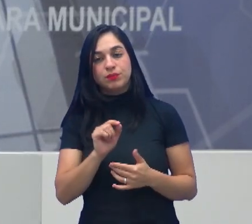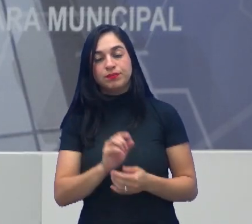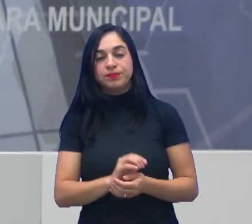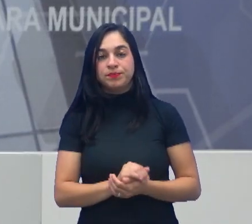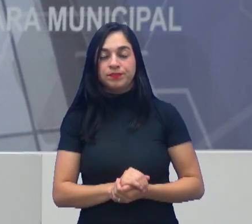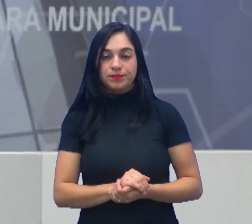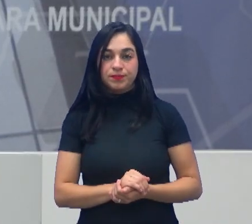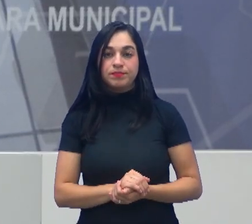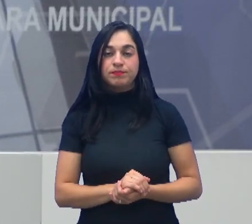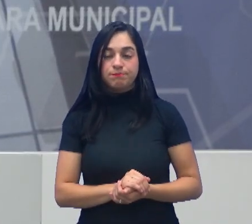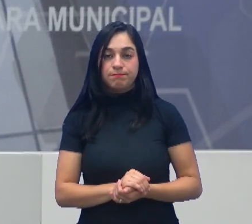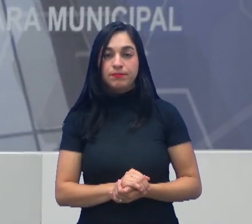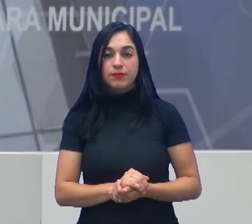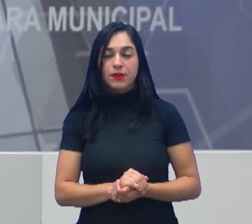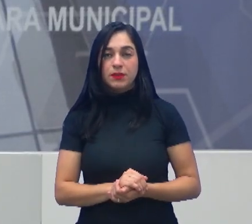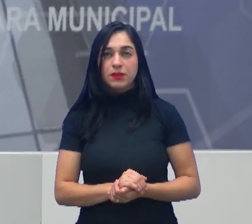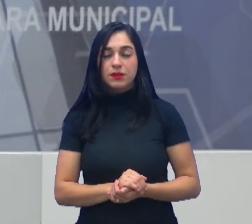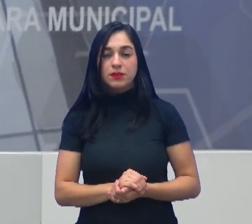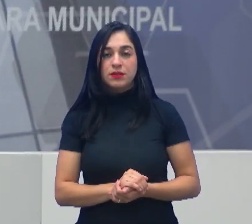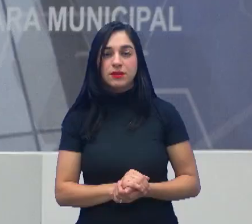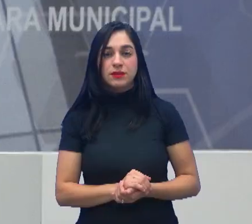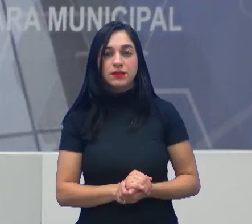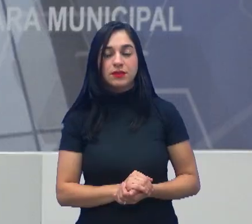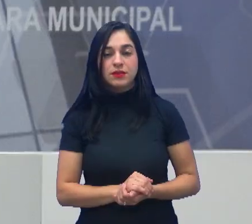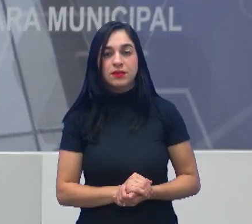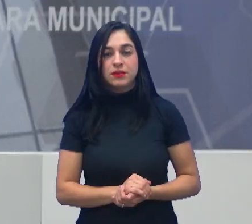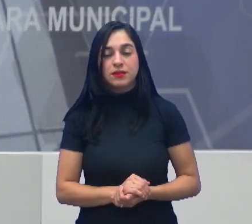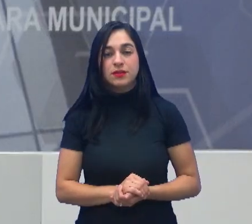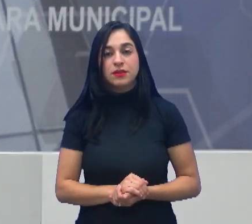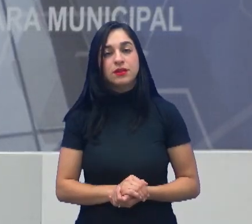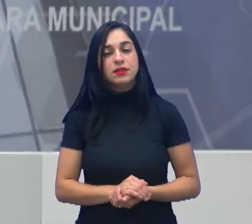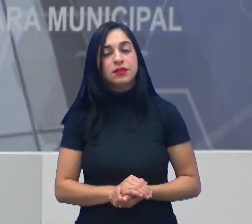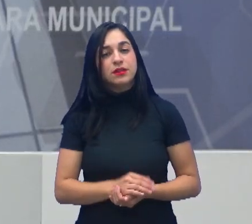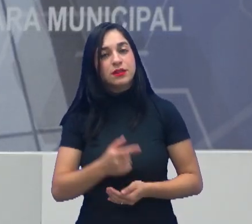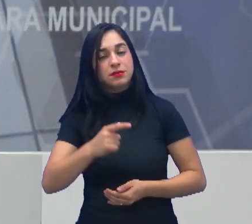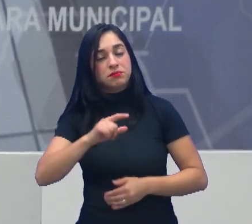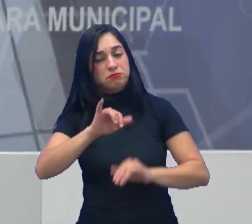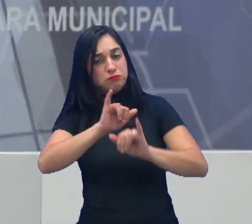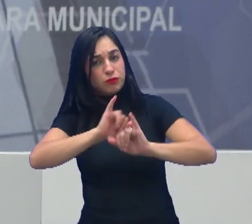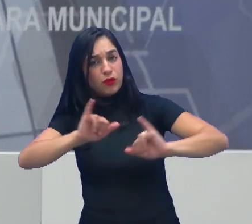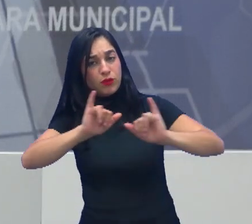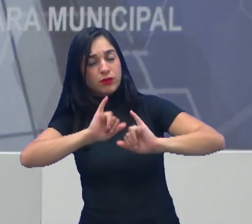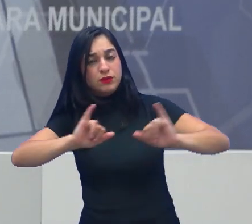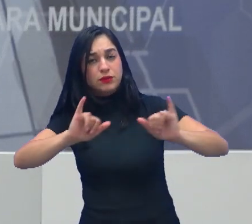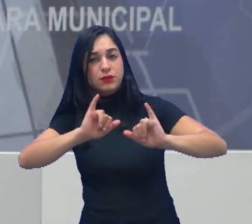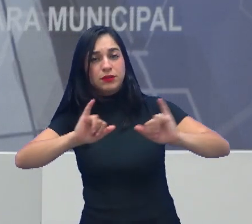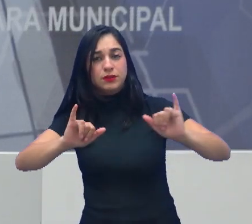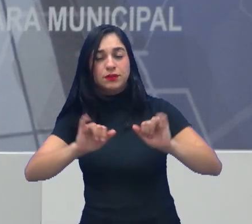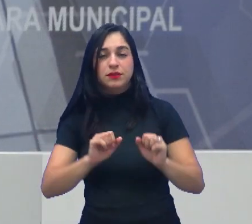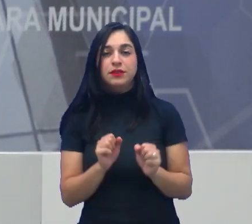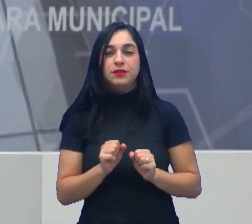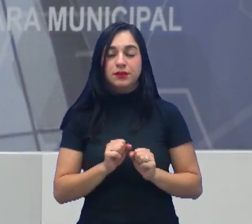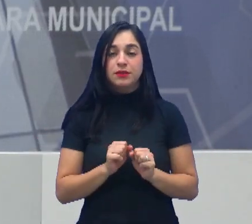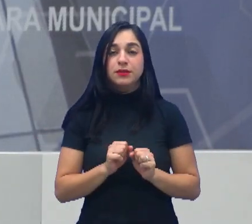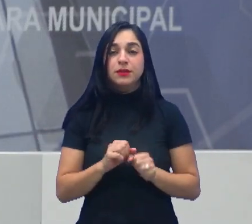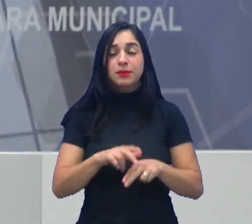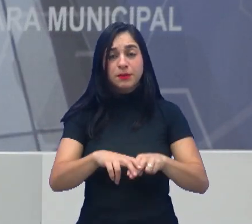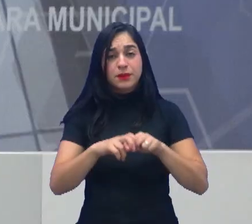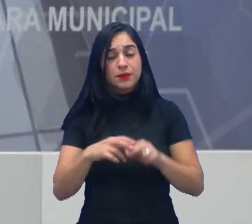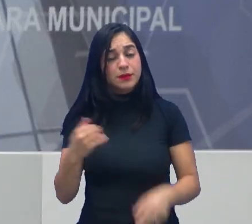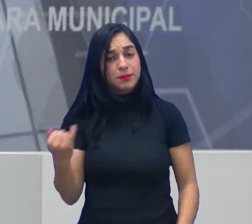que inclusive repercutiu mais do que esperávamos e, portanto, é fundamental